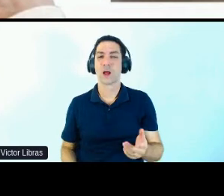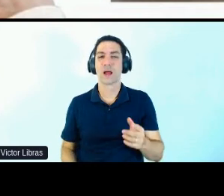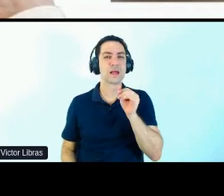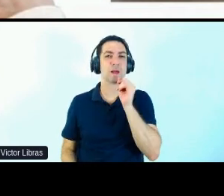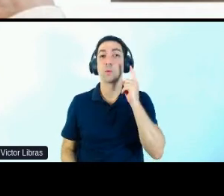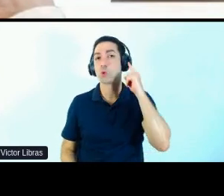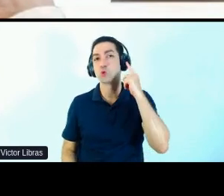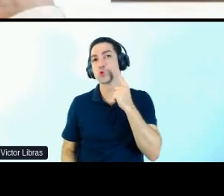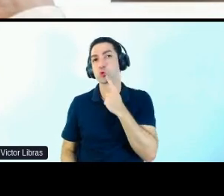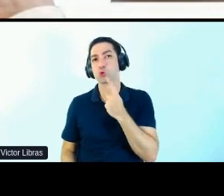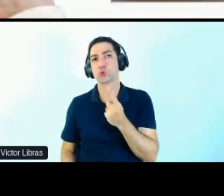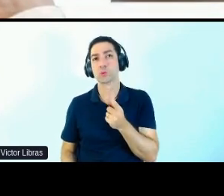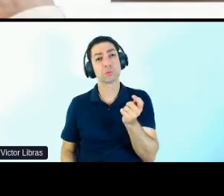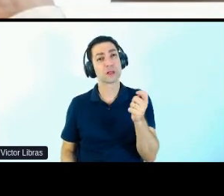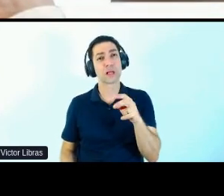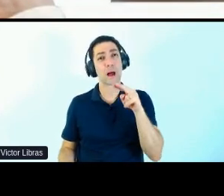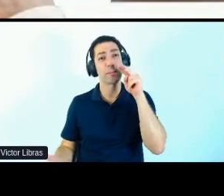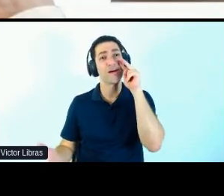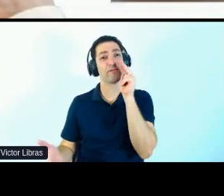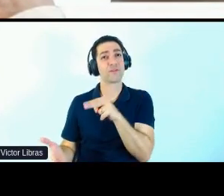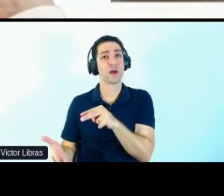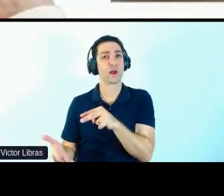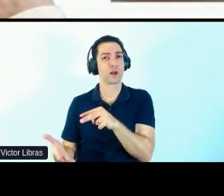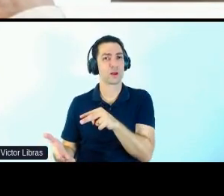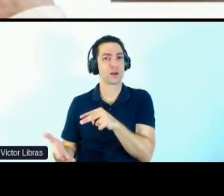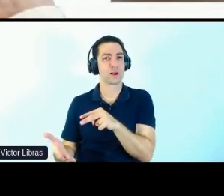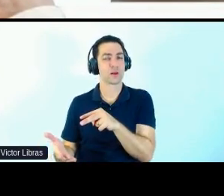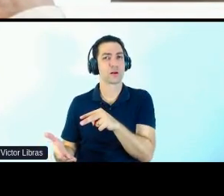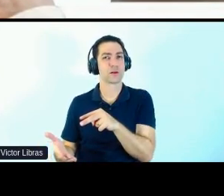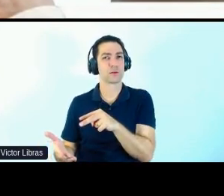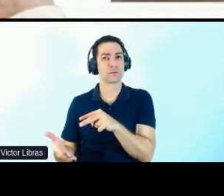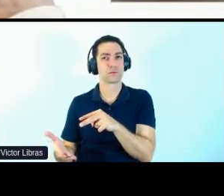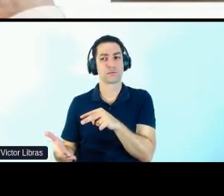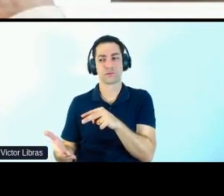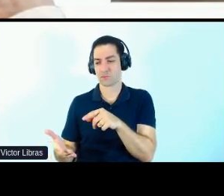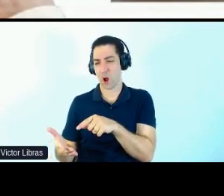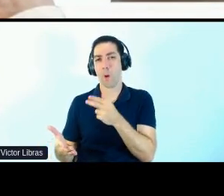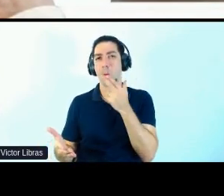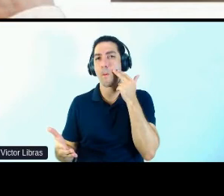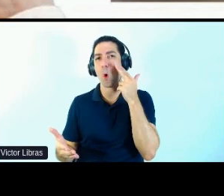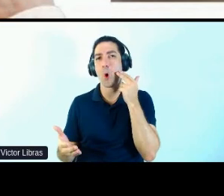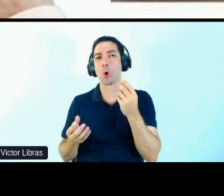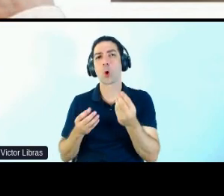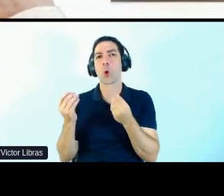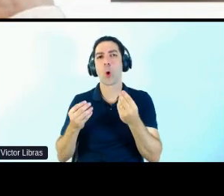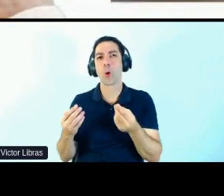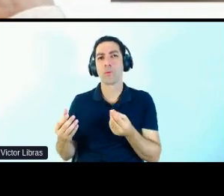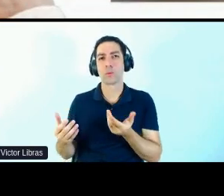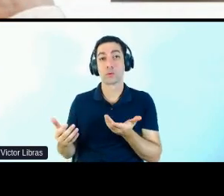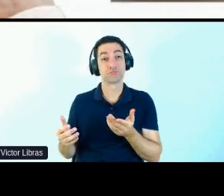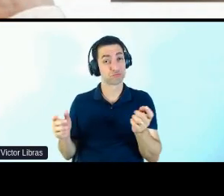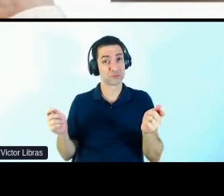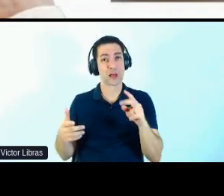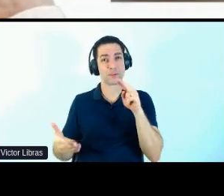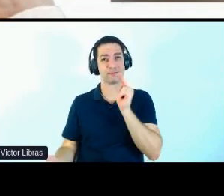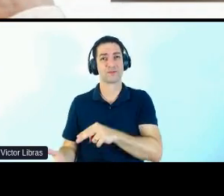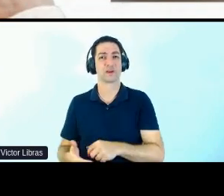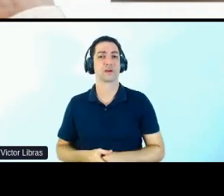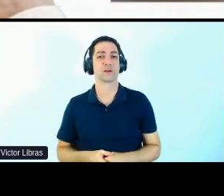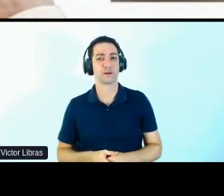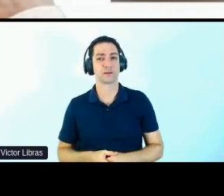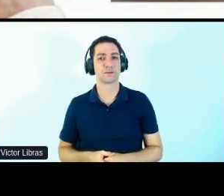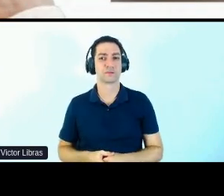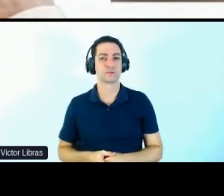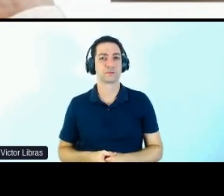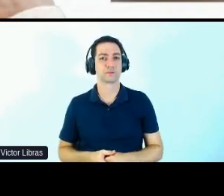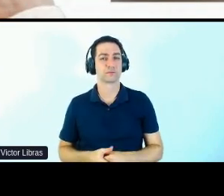ele pode ver aquilo e ver como é que é o bolo. Não só o surdo, né? De novo, como eu falei, você vê a